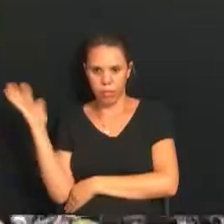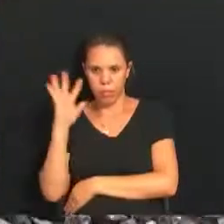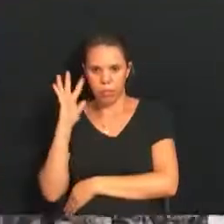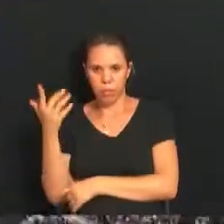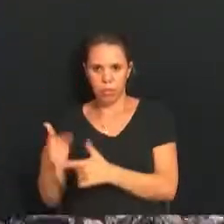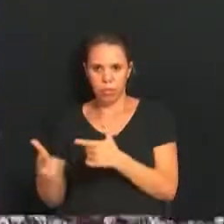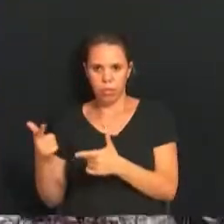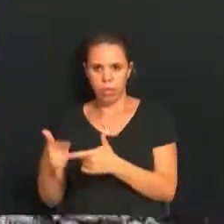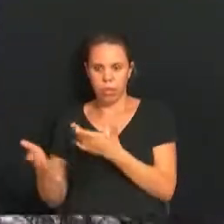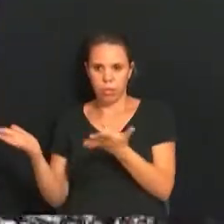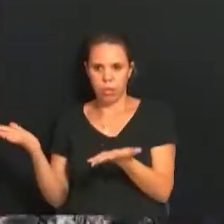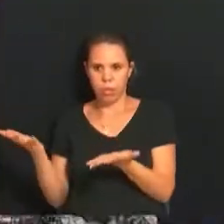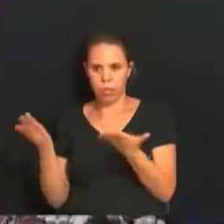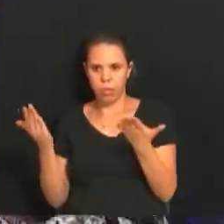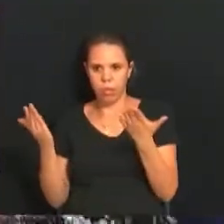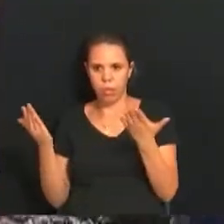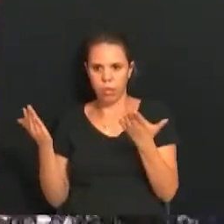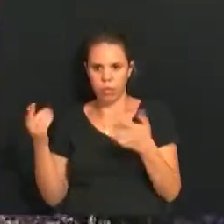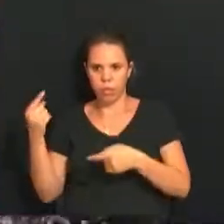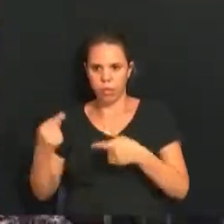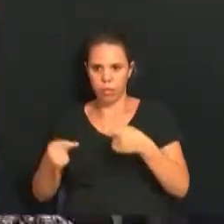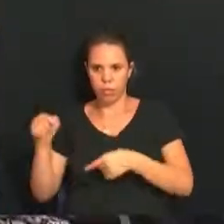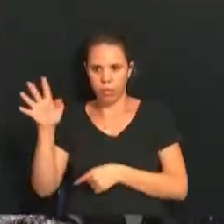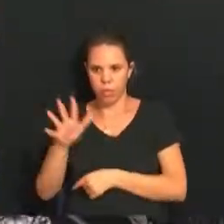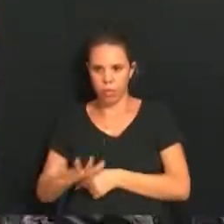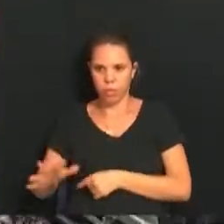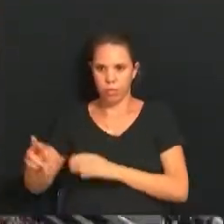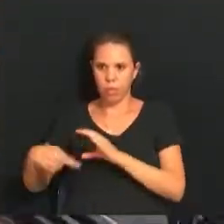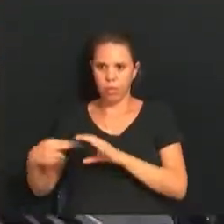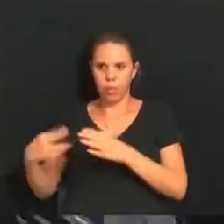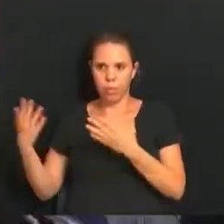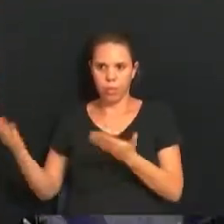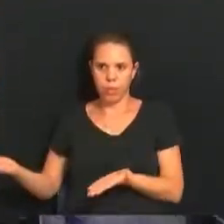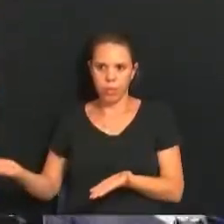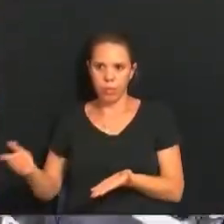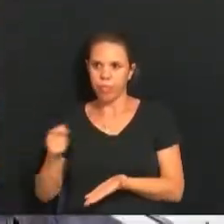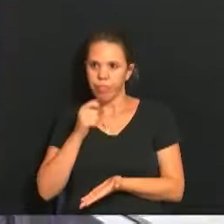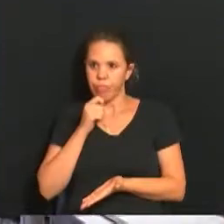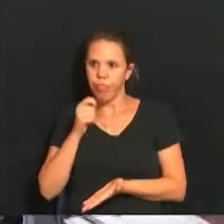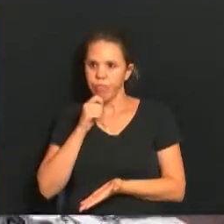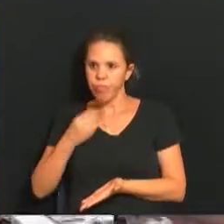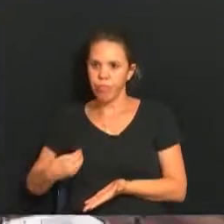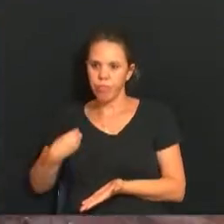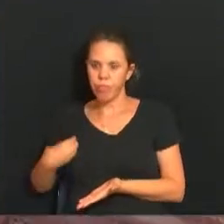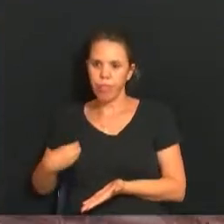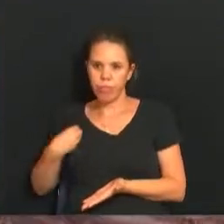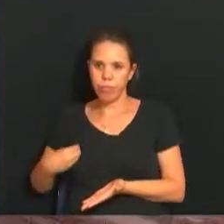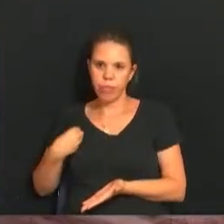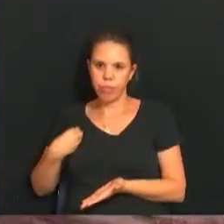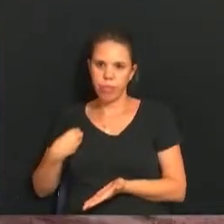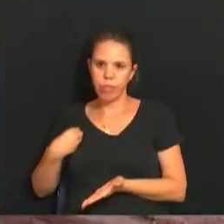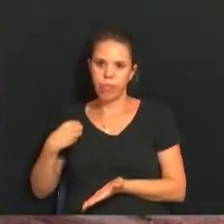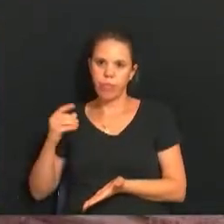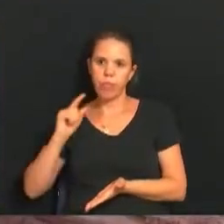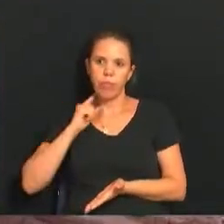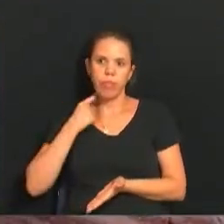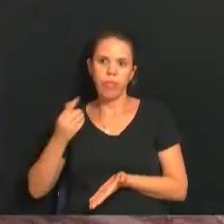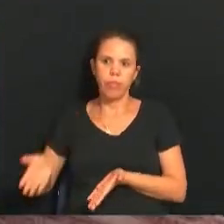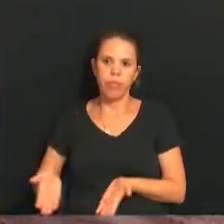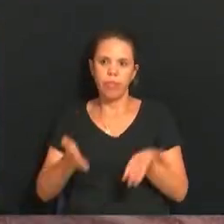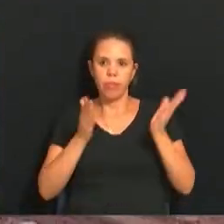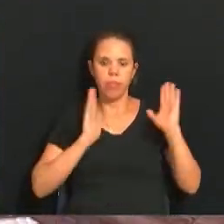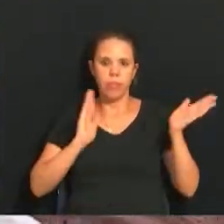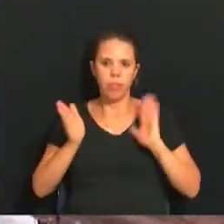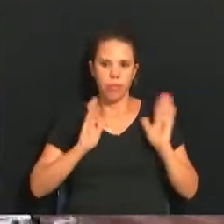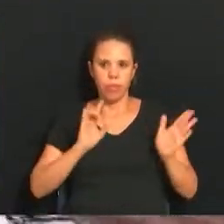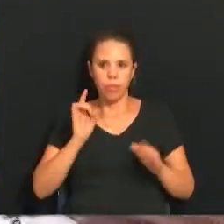que pressupõe a Política Nacional de Resíduos. Nós ainda estamos exportando o nosso lixo, né? Só o